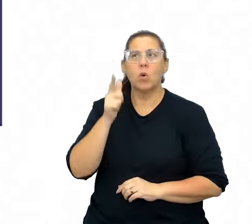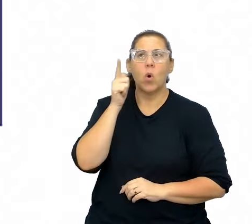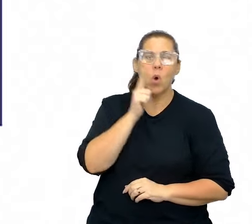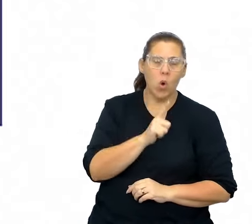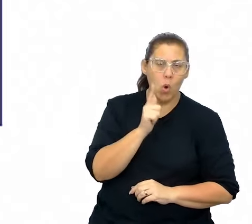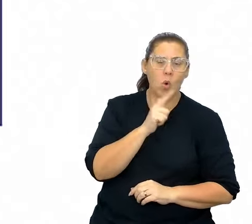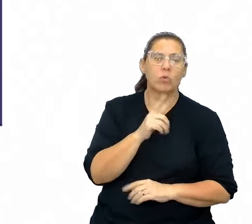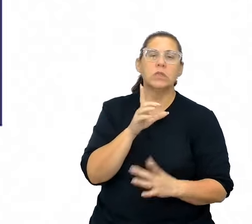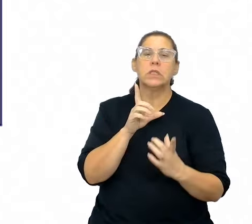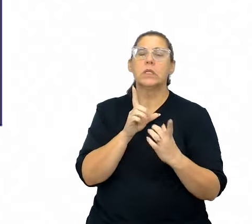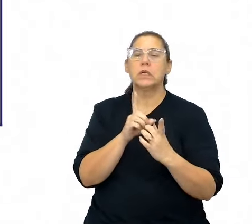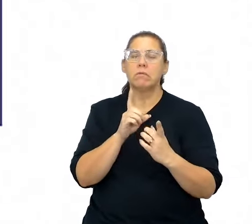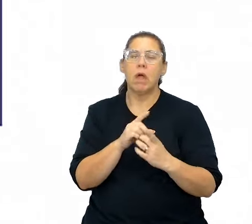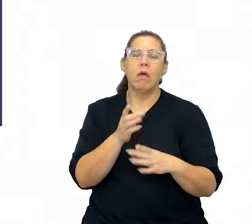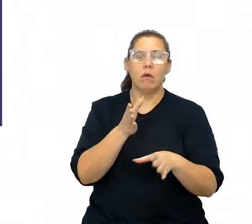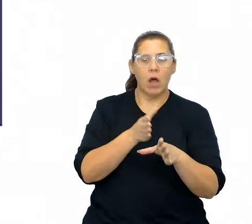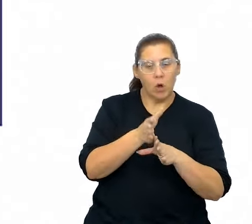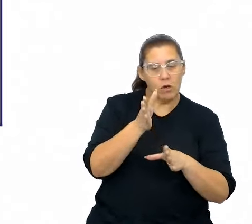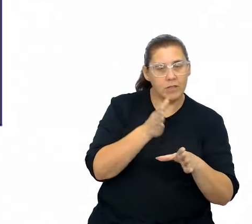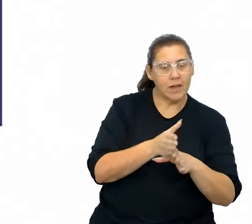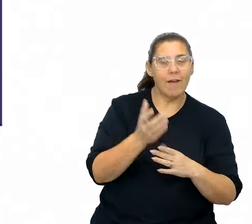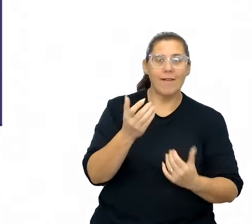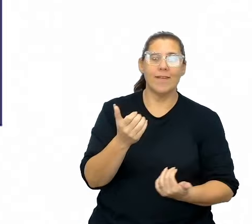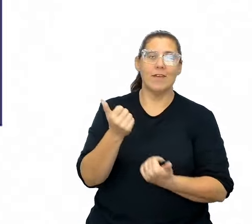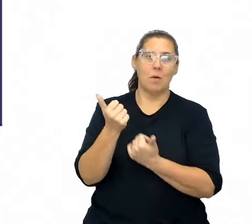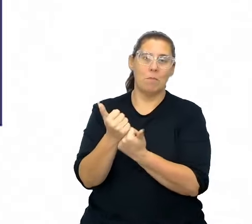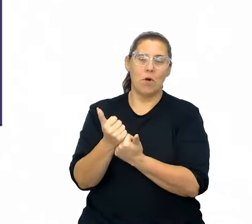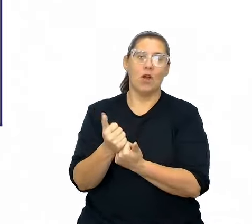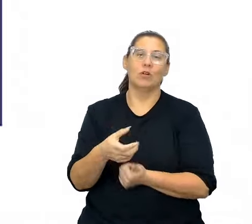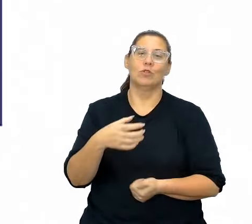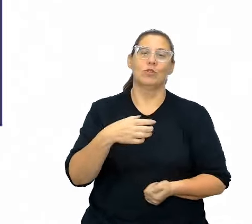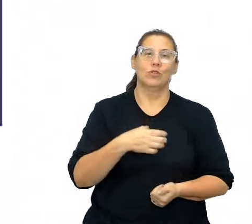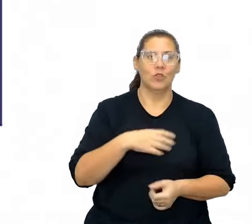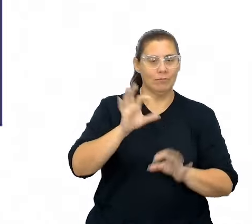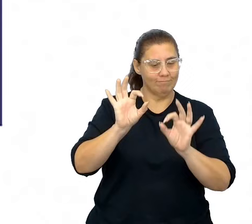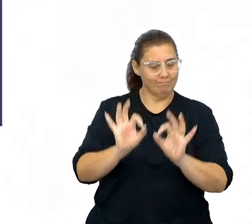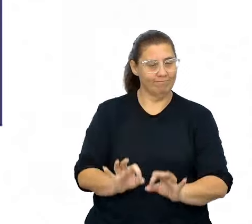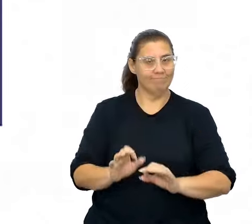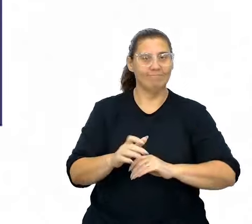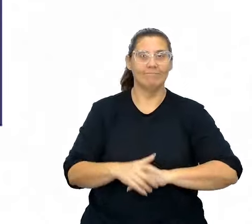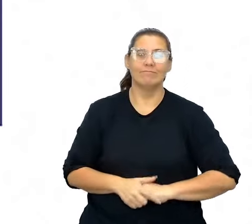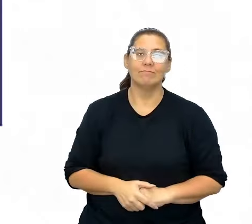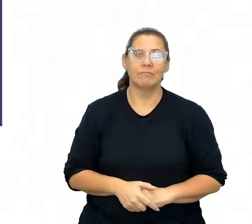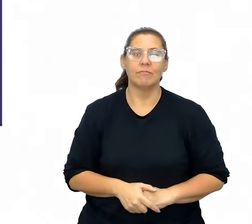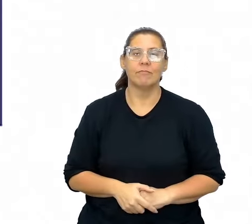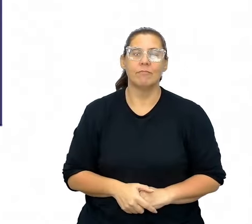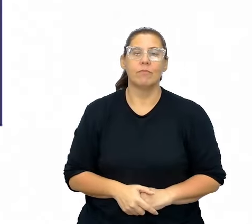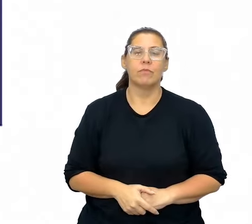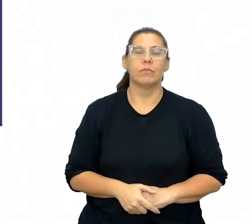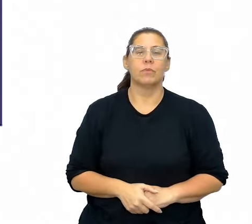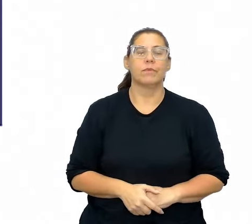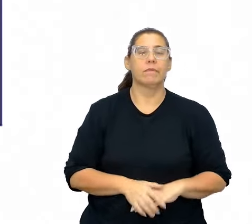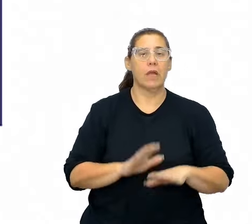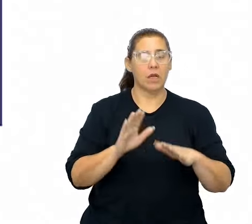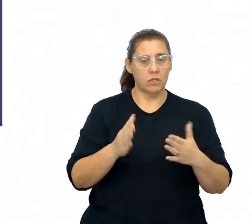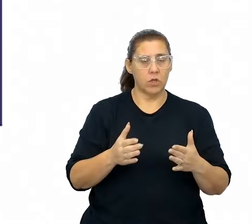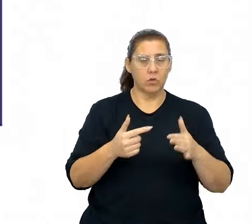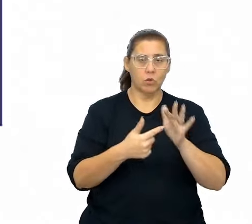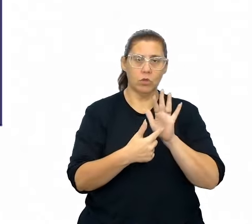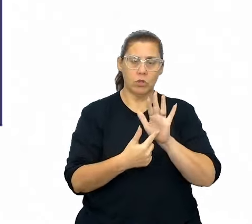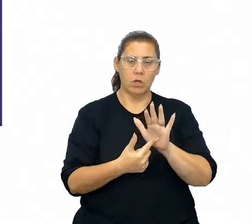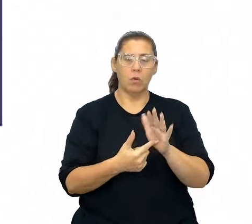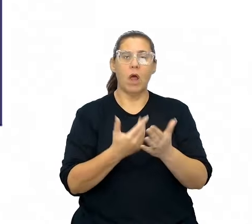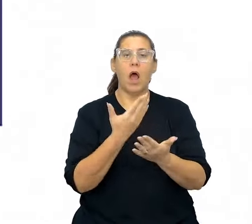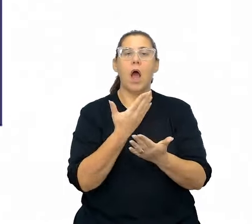atendê-los, orientá-los e apoiá-los de forma mais efetiva. Já o destaque